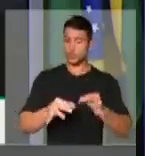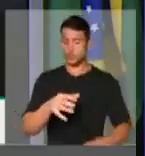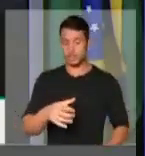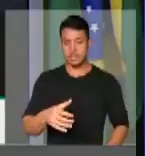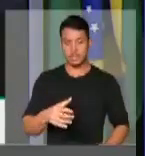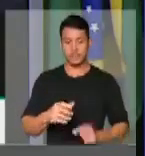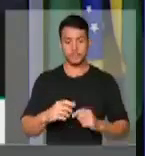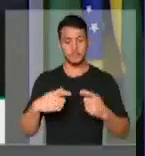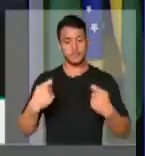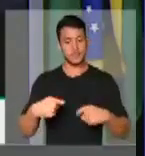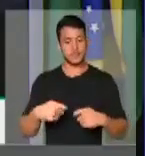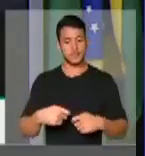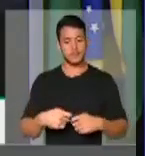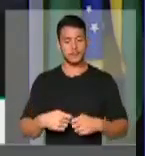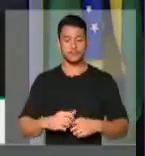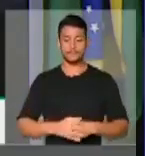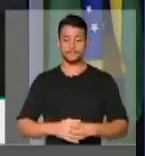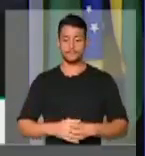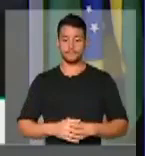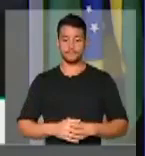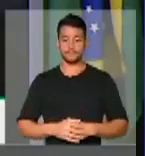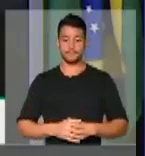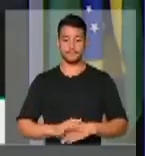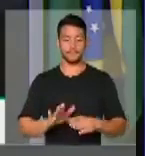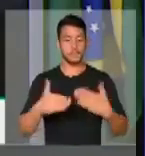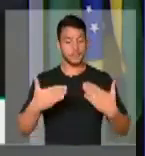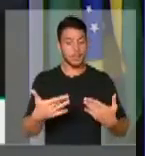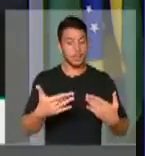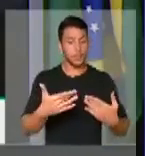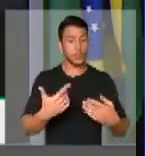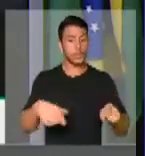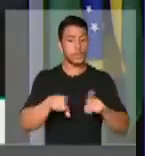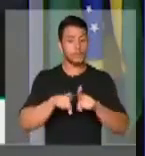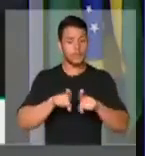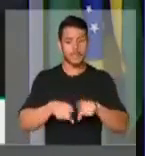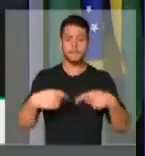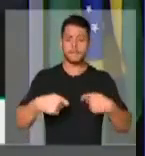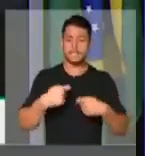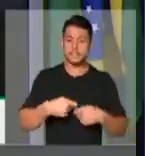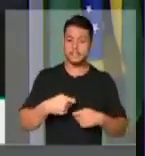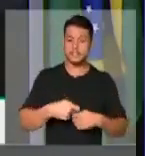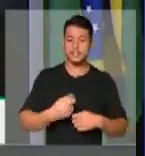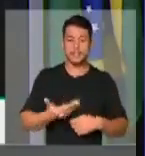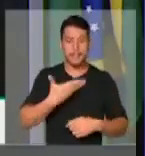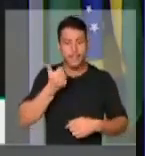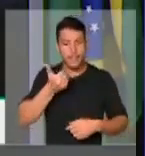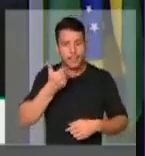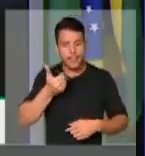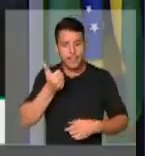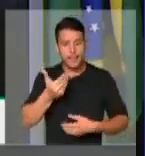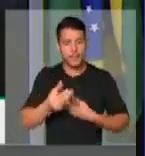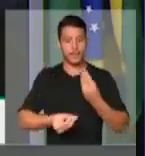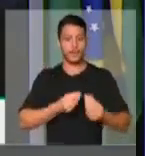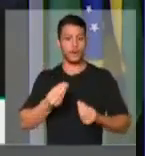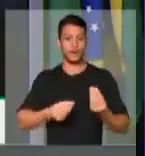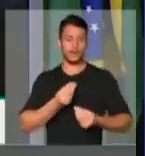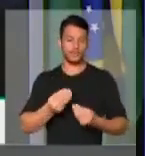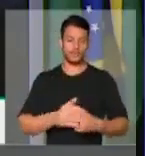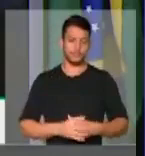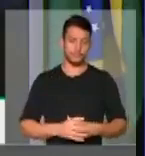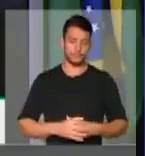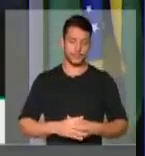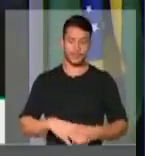sugeridas para o cálculo de aposentadorias. E esse trabalho de convencimento, apesar dos esforços do ministro da Economia, Paulo